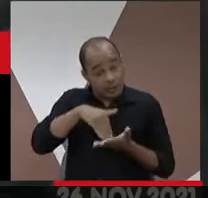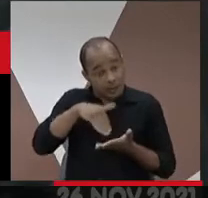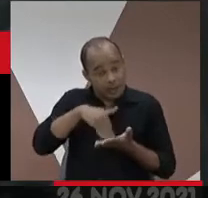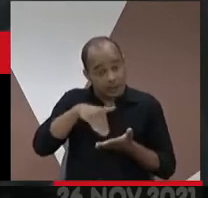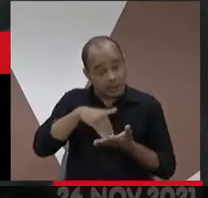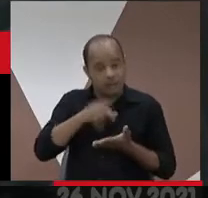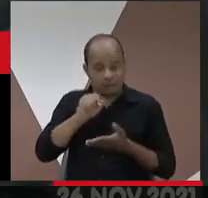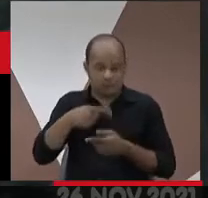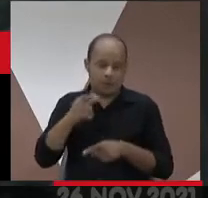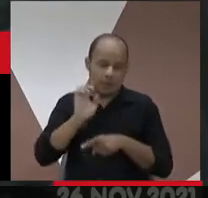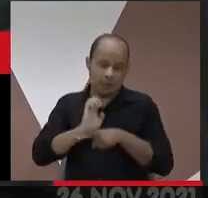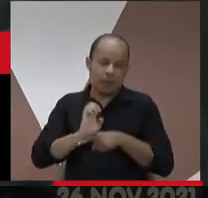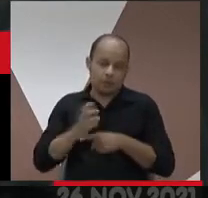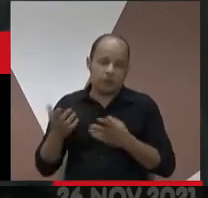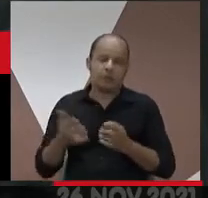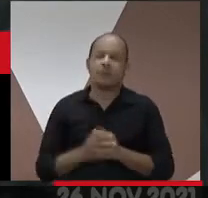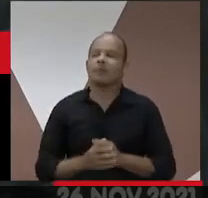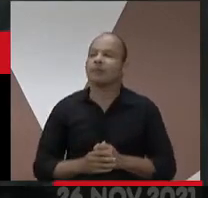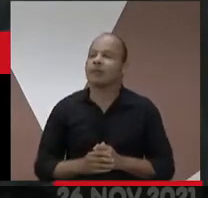Estado.